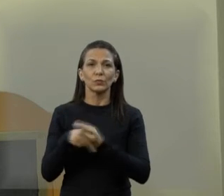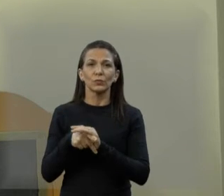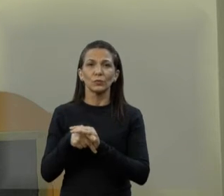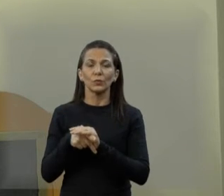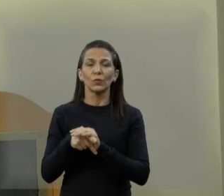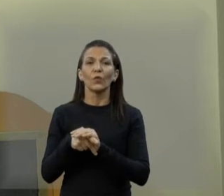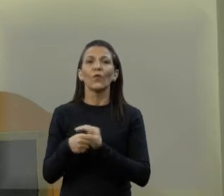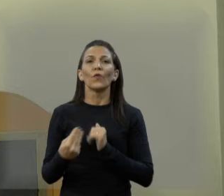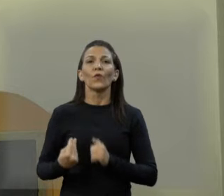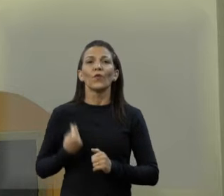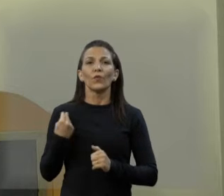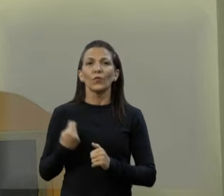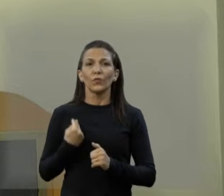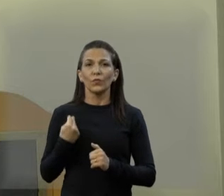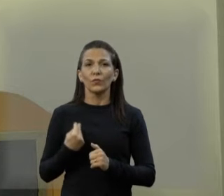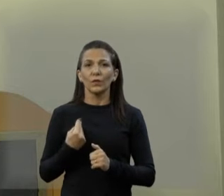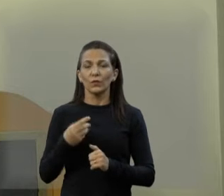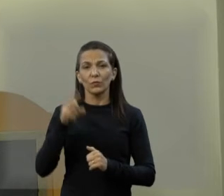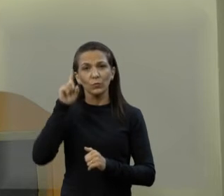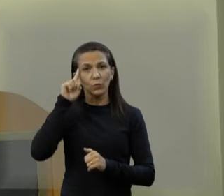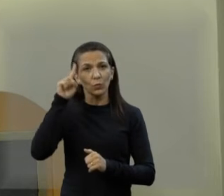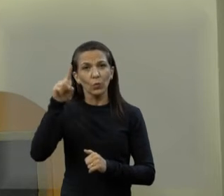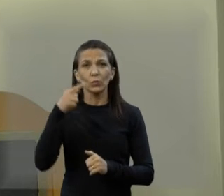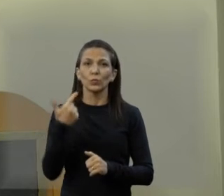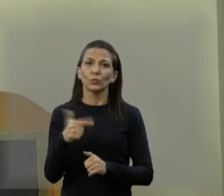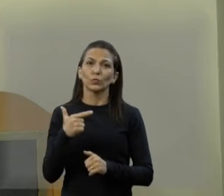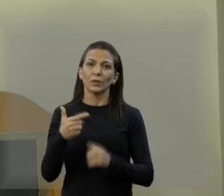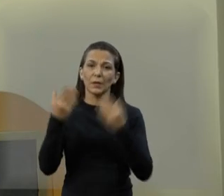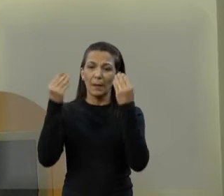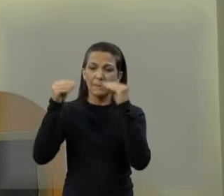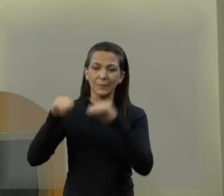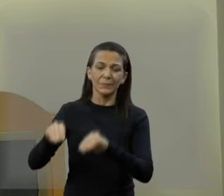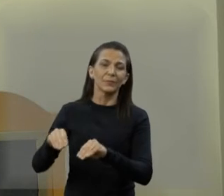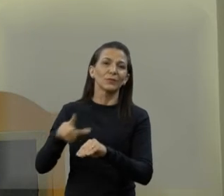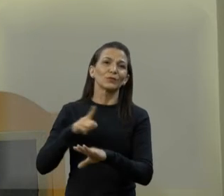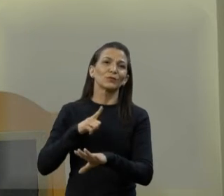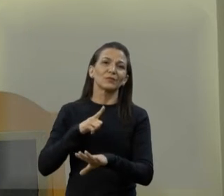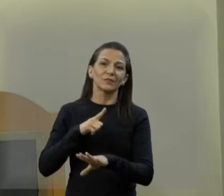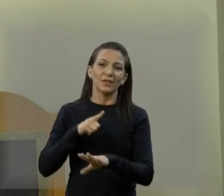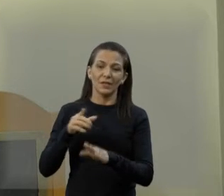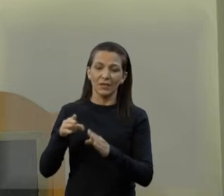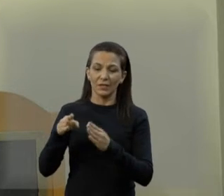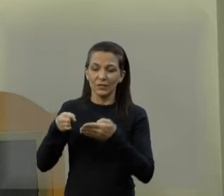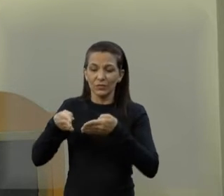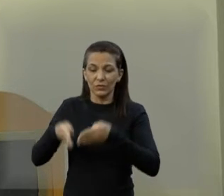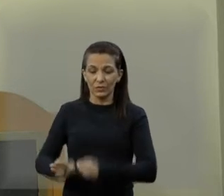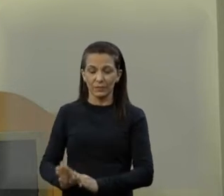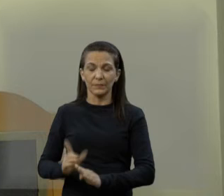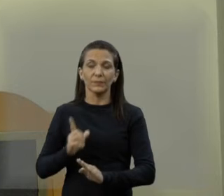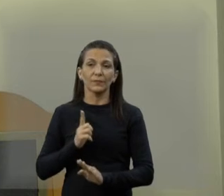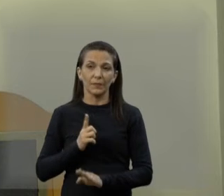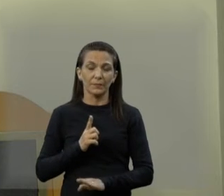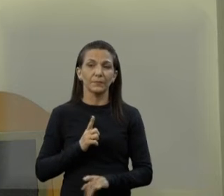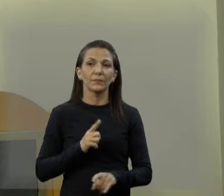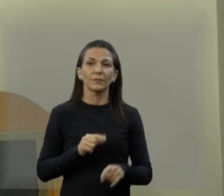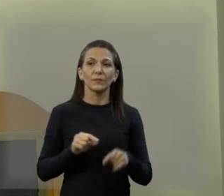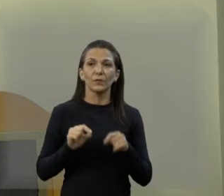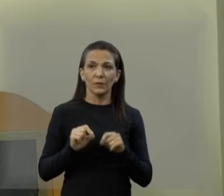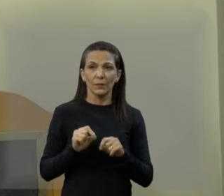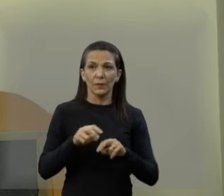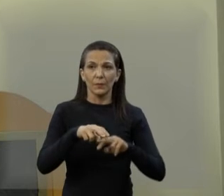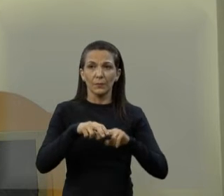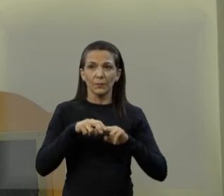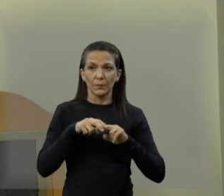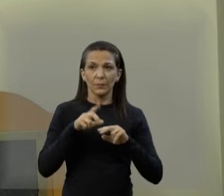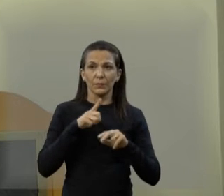vivo e a ocorrência de casos de abandono de sepultura segundo contrariamente ao previsto